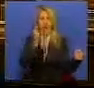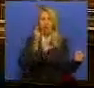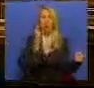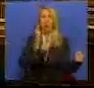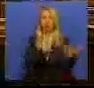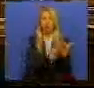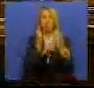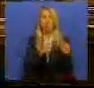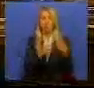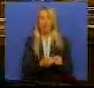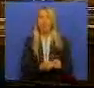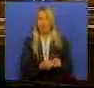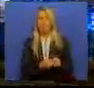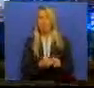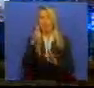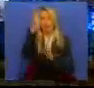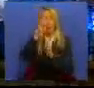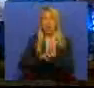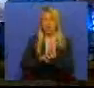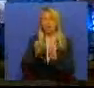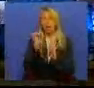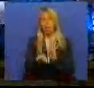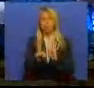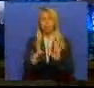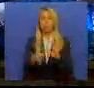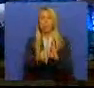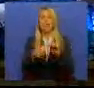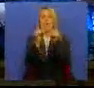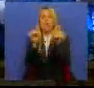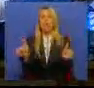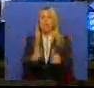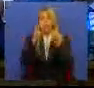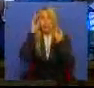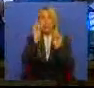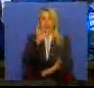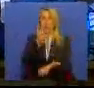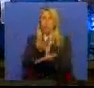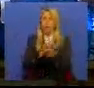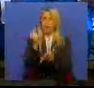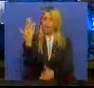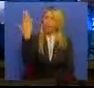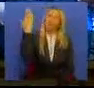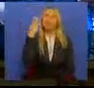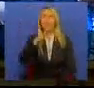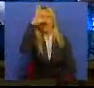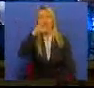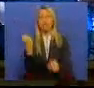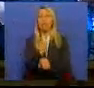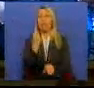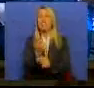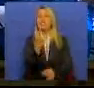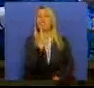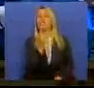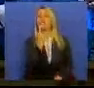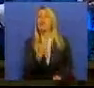Diz o relatório sobre o sistema de ensino, publicado bem recentemente pelo governo trabalhista inglês.